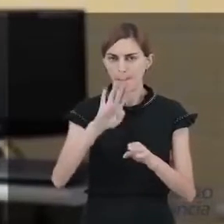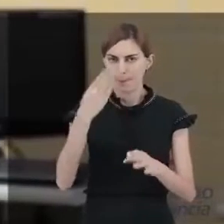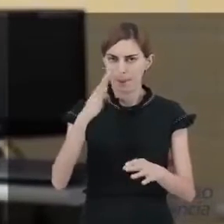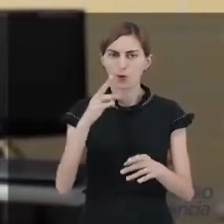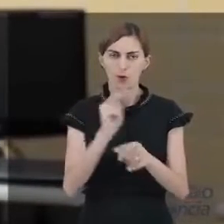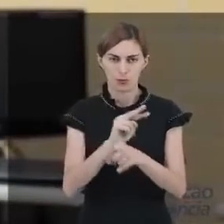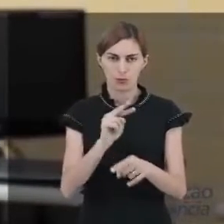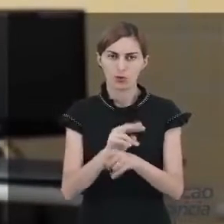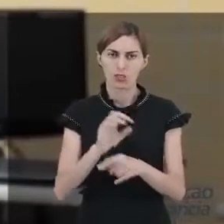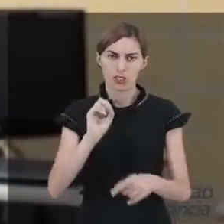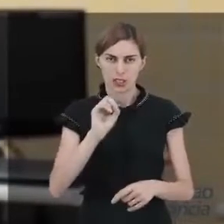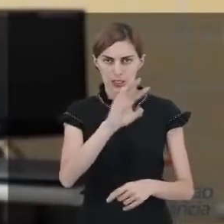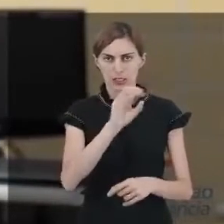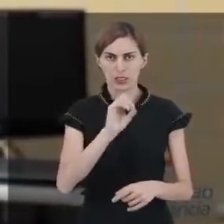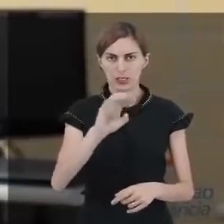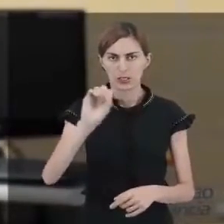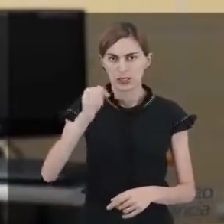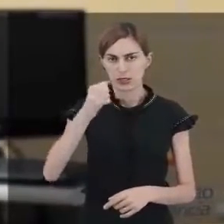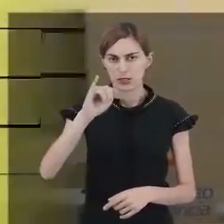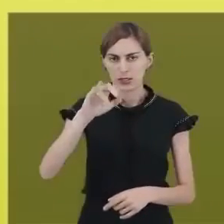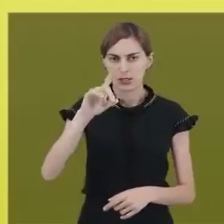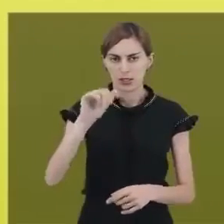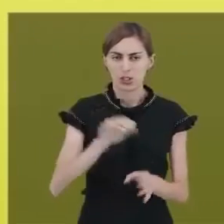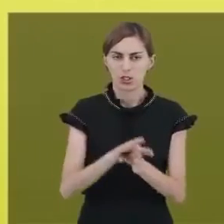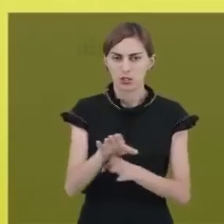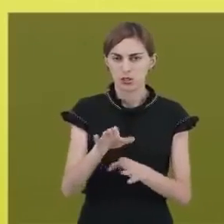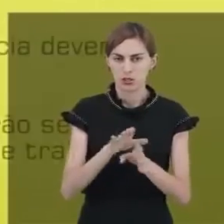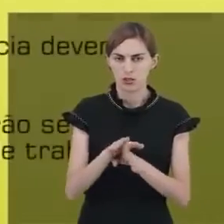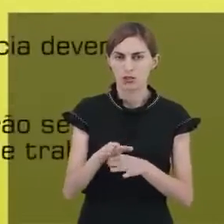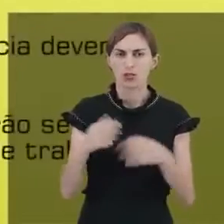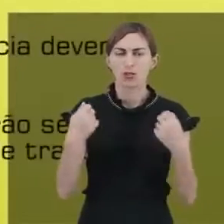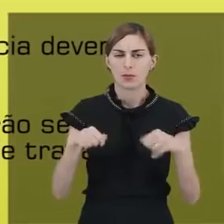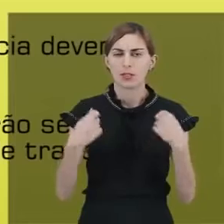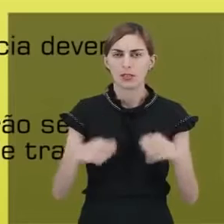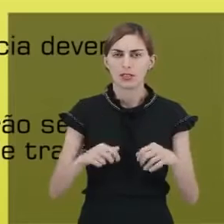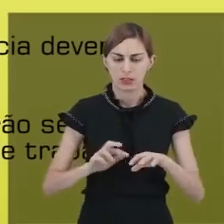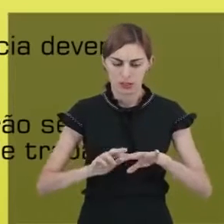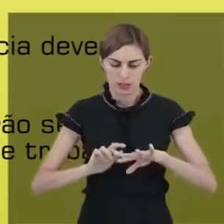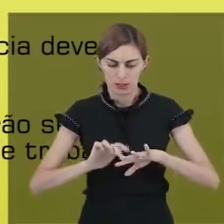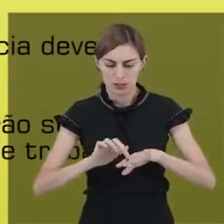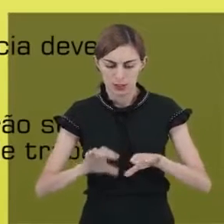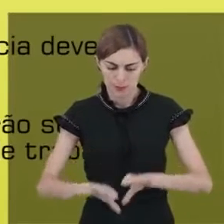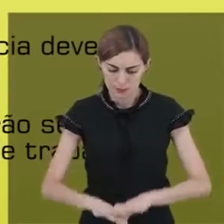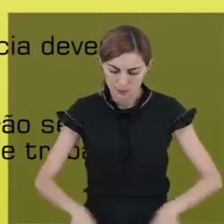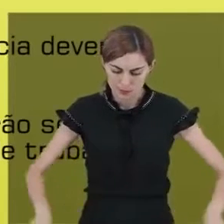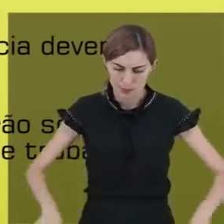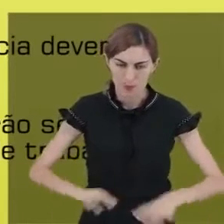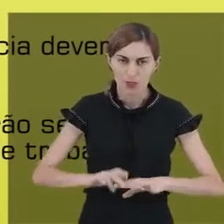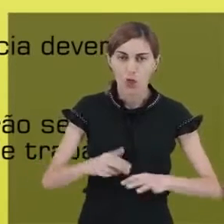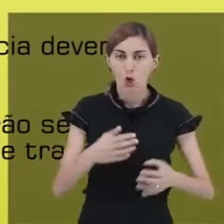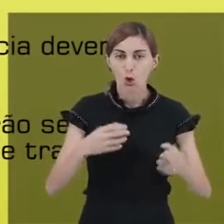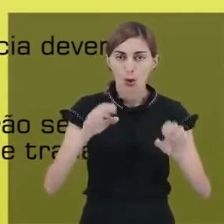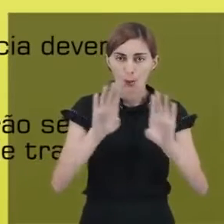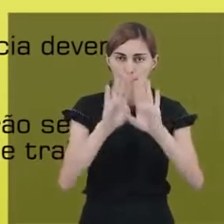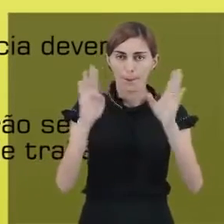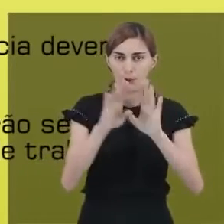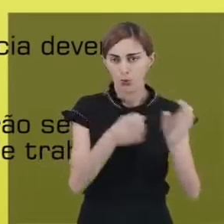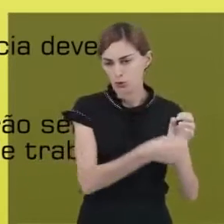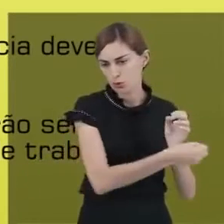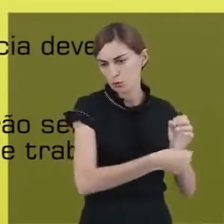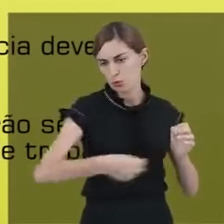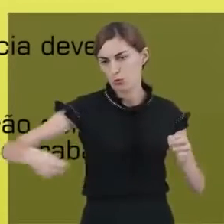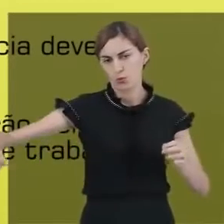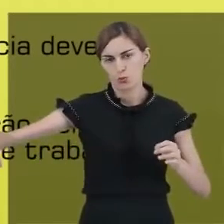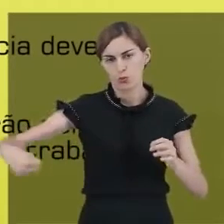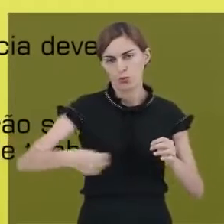saídas, a NR 23 recomenda que devam ter batentes e as portas corrediças devem ser no sentido